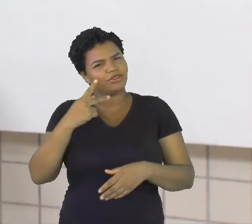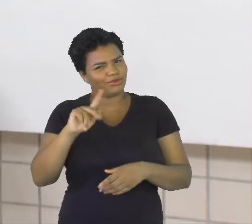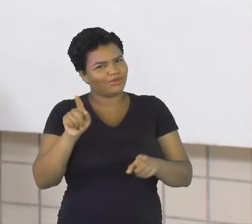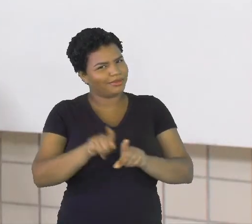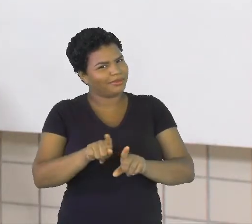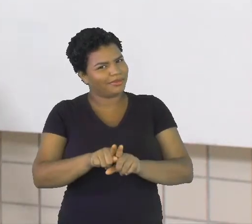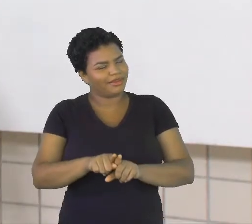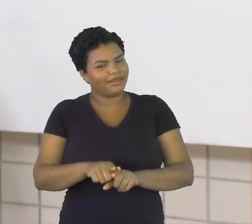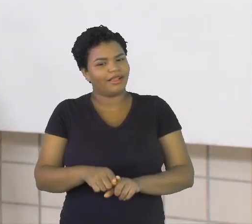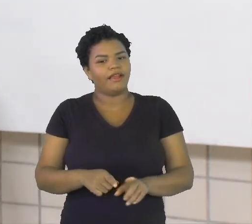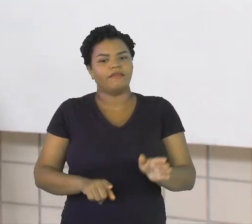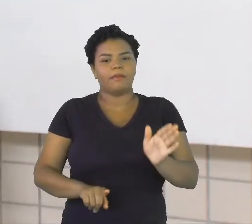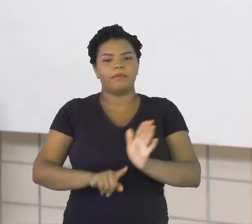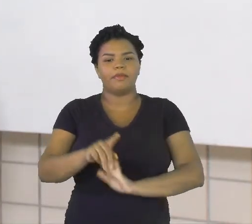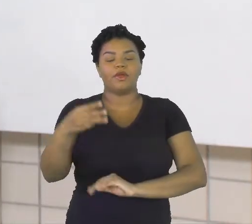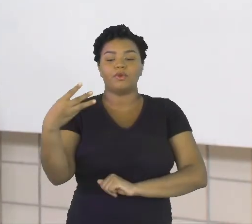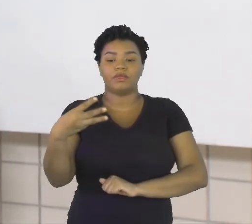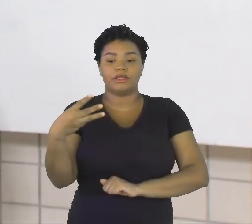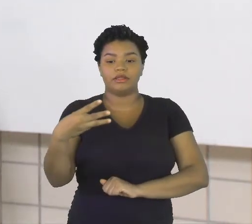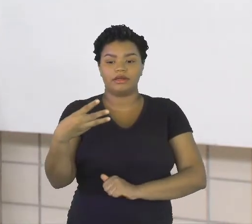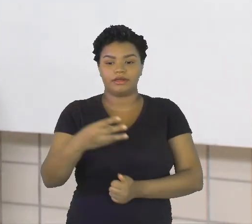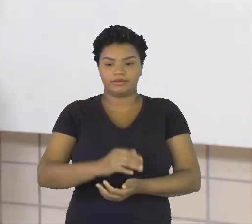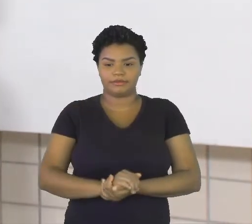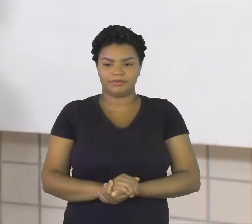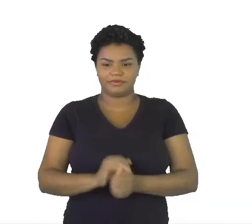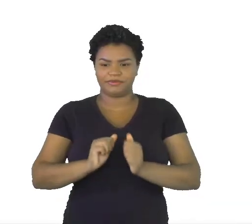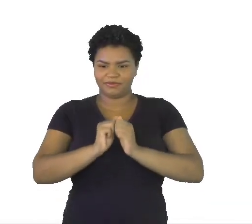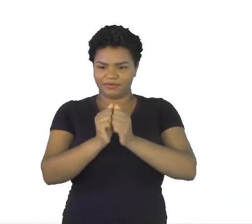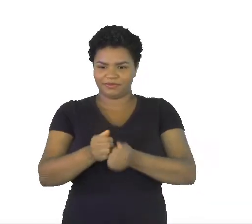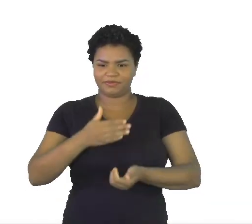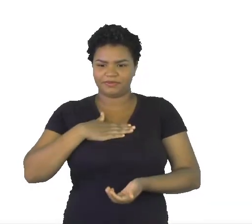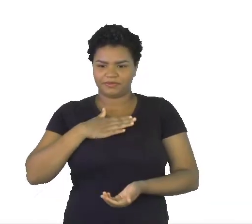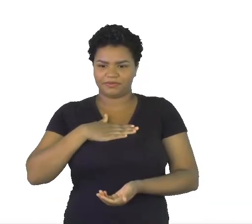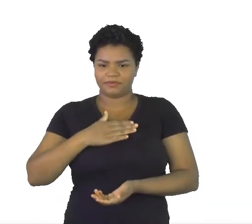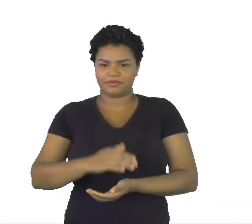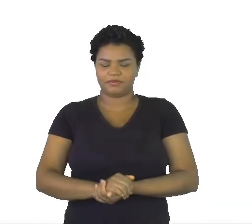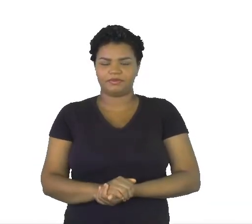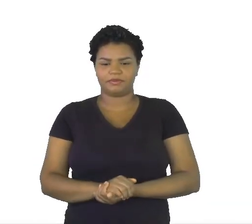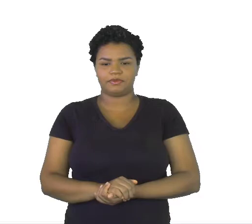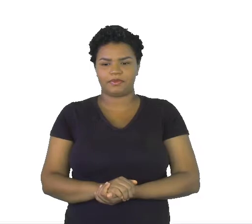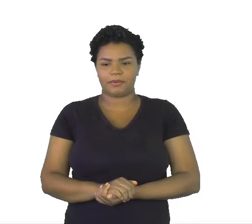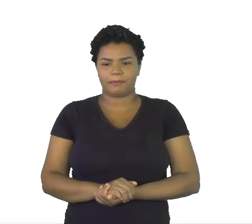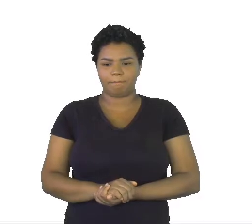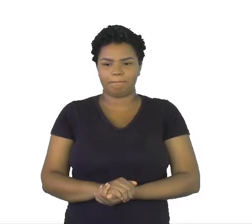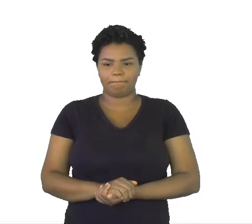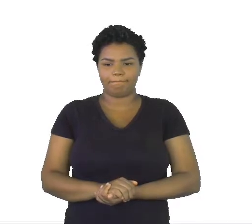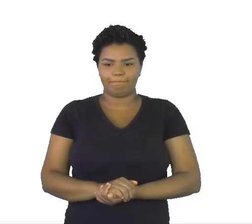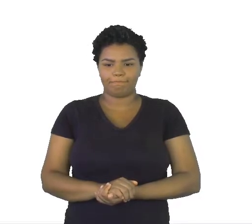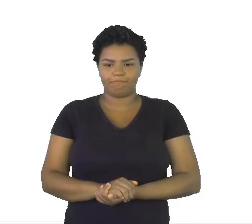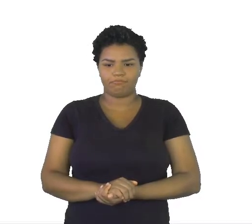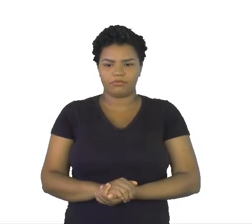Vamos para a questão de número 3. Acompanhe comigo a questão de número 3.